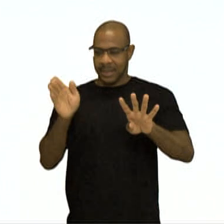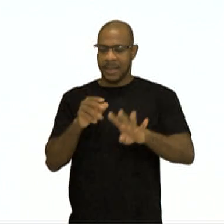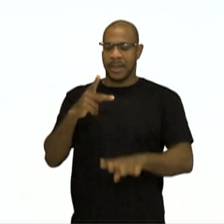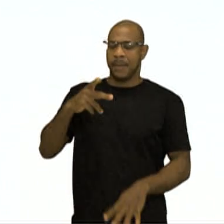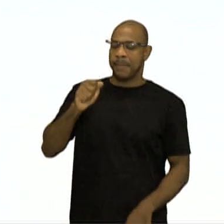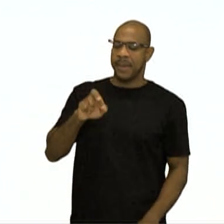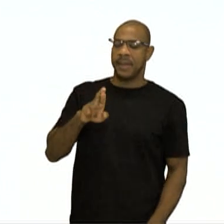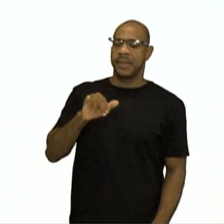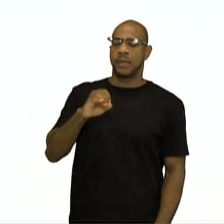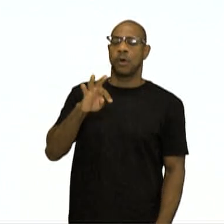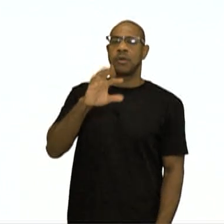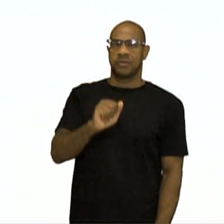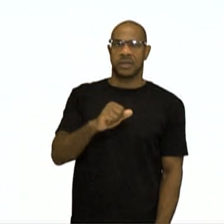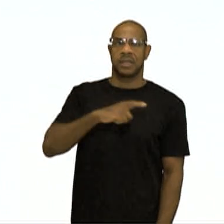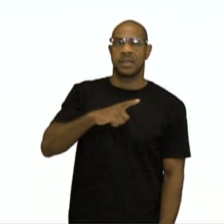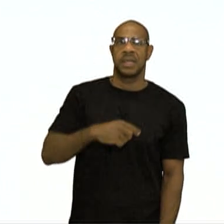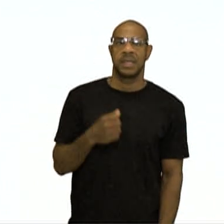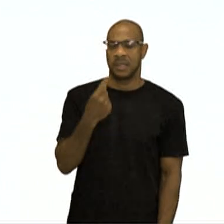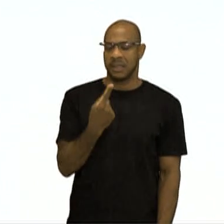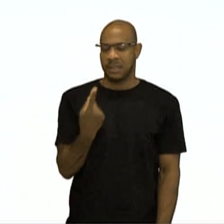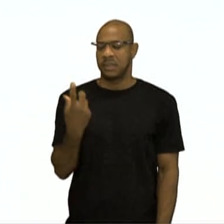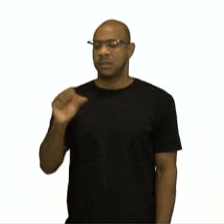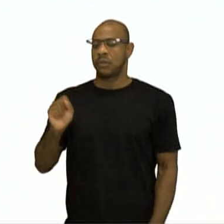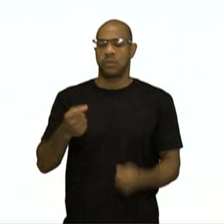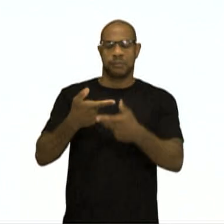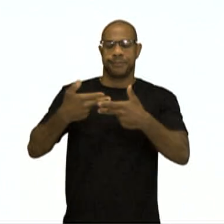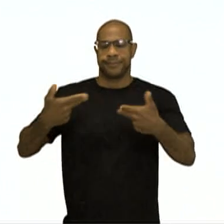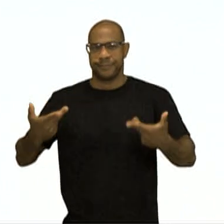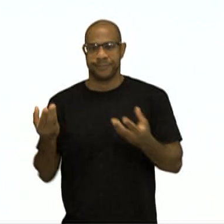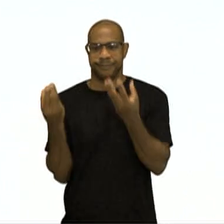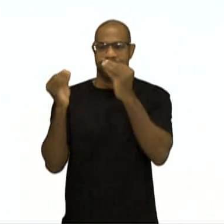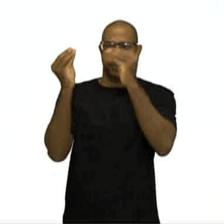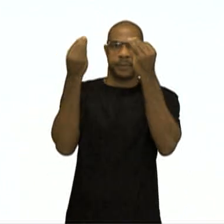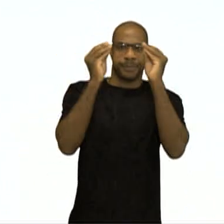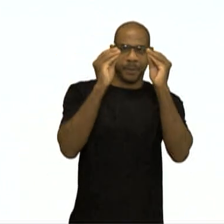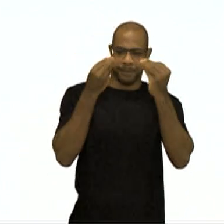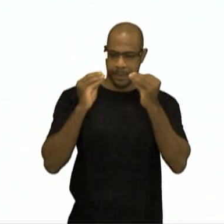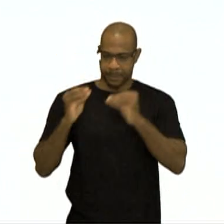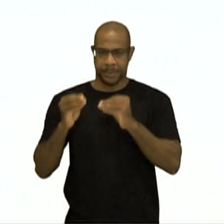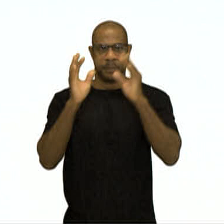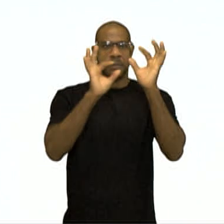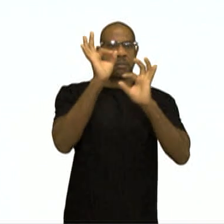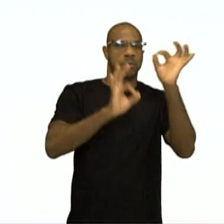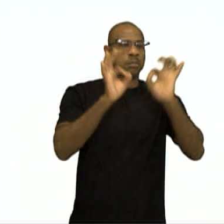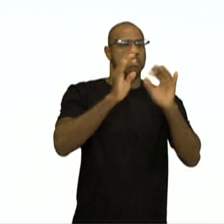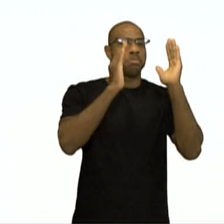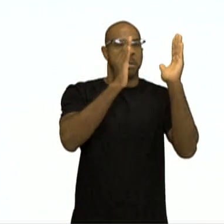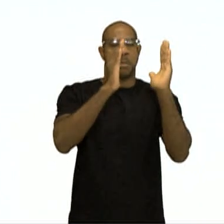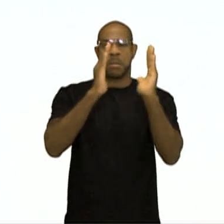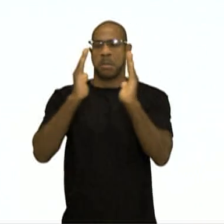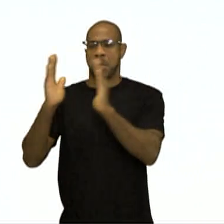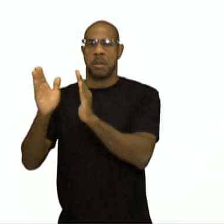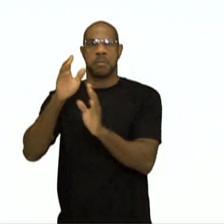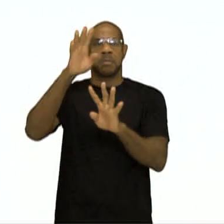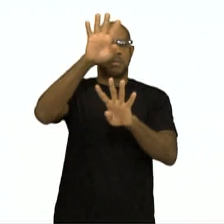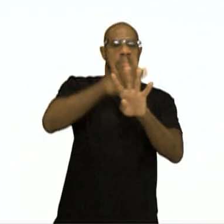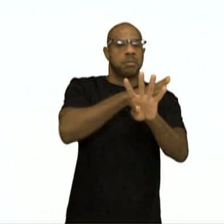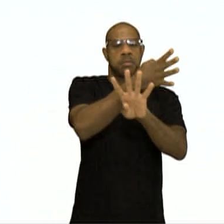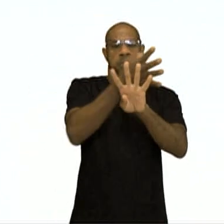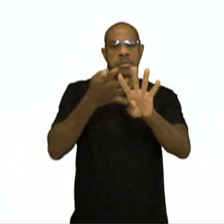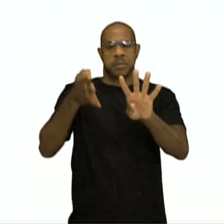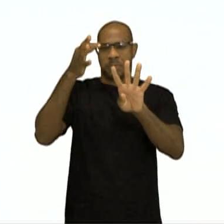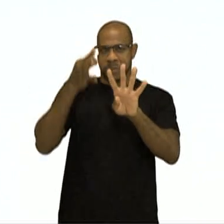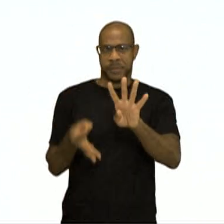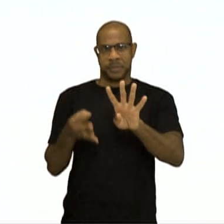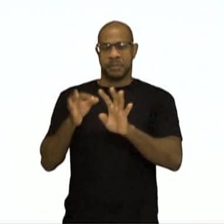118 elementos. Então reparem nessa imagem, que legal. É uma tabela periódica e nós